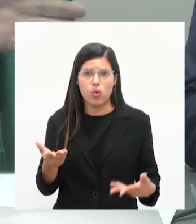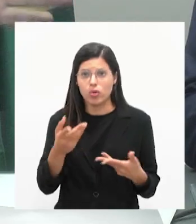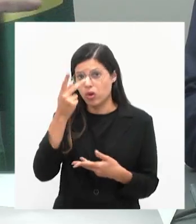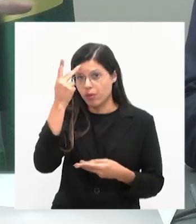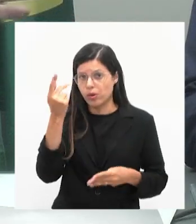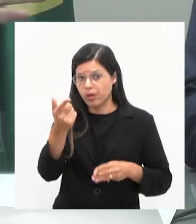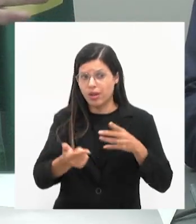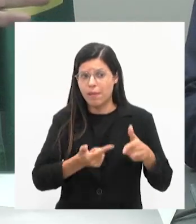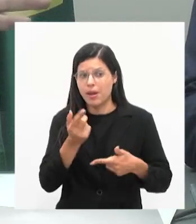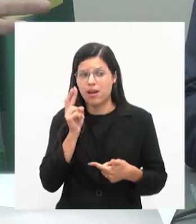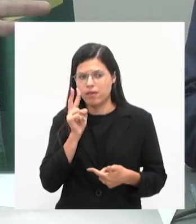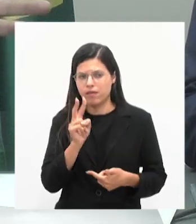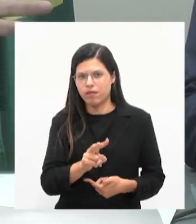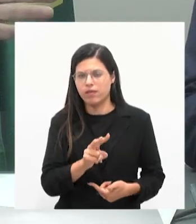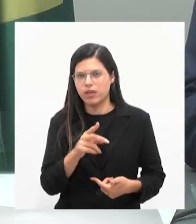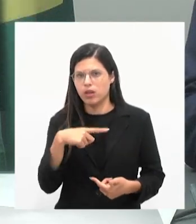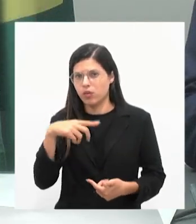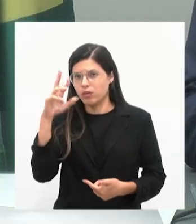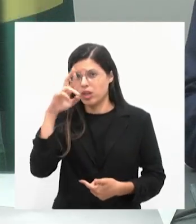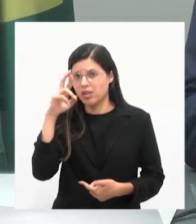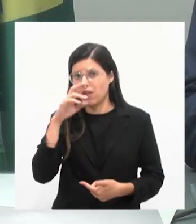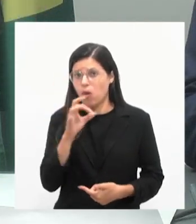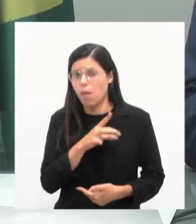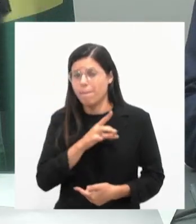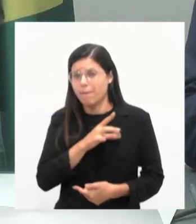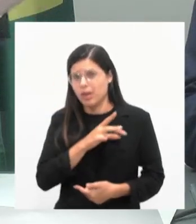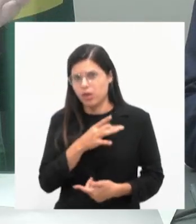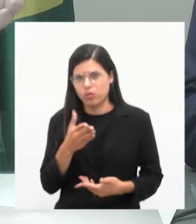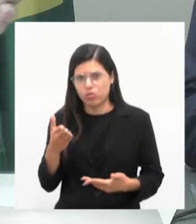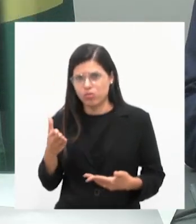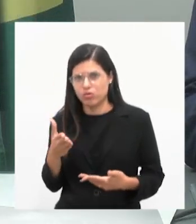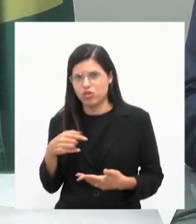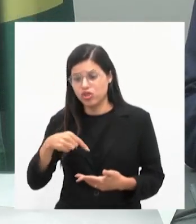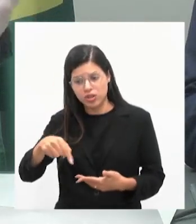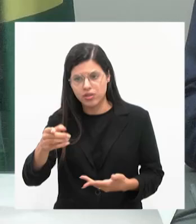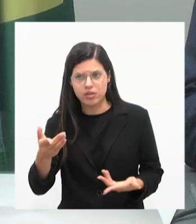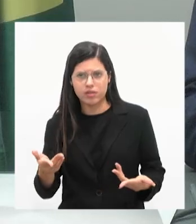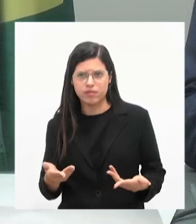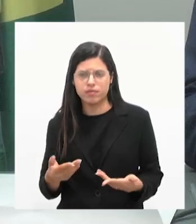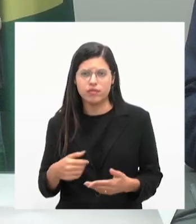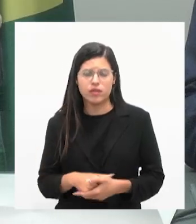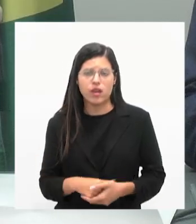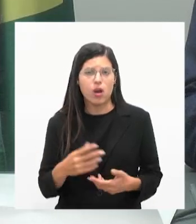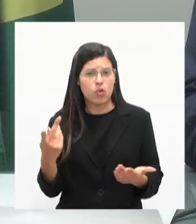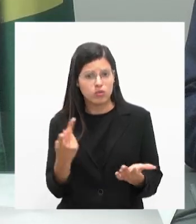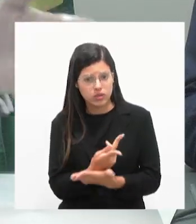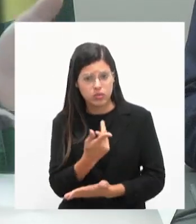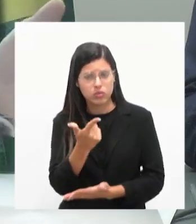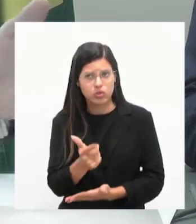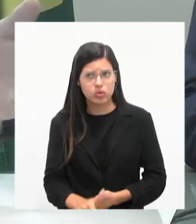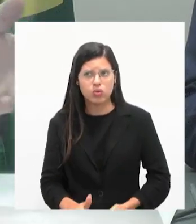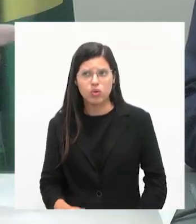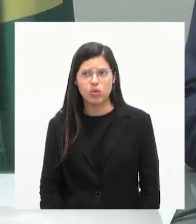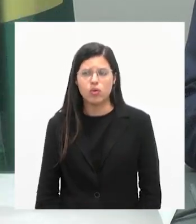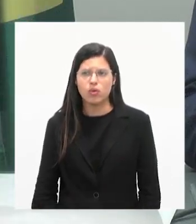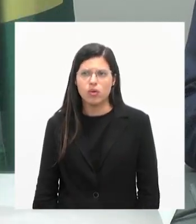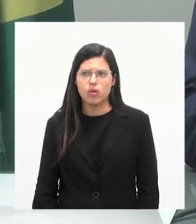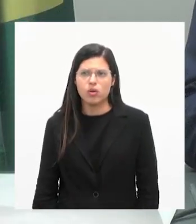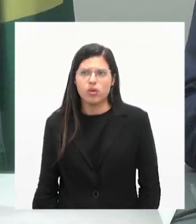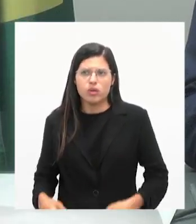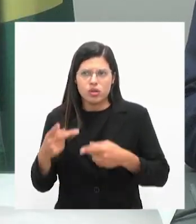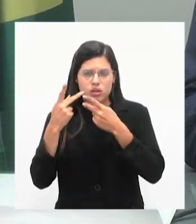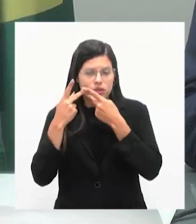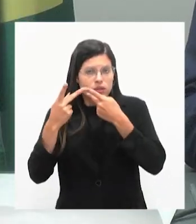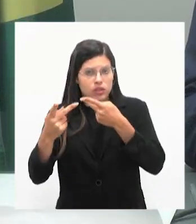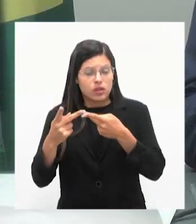fica com medo de passar, pô. Nós presenciamos várias operações ilegais e agora está acontecendo novamente. Nós chegamos no pátio lá, pelo amor de Deus,